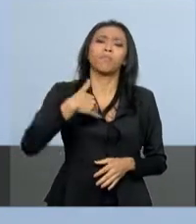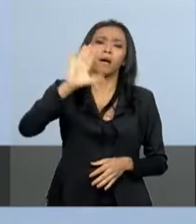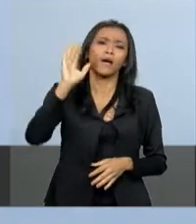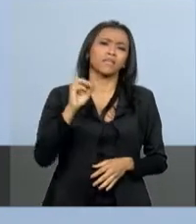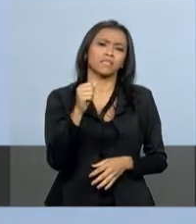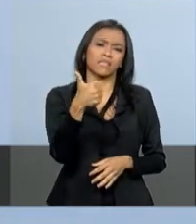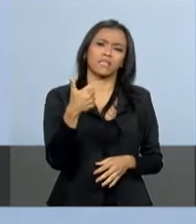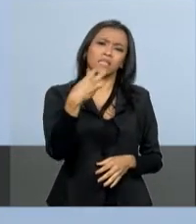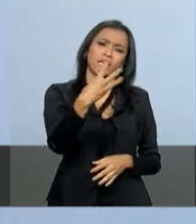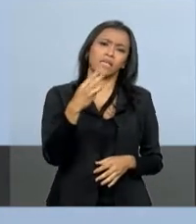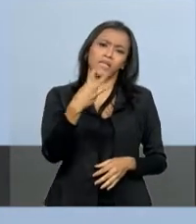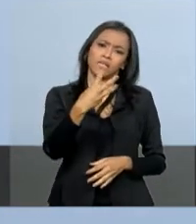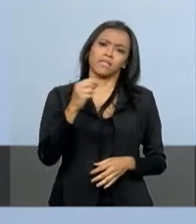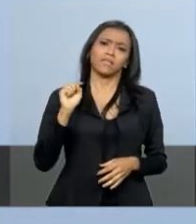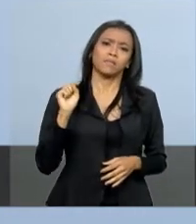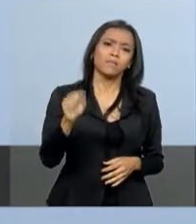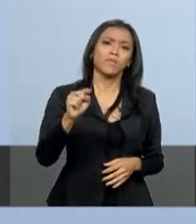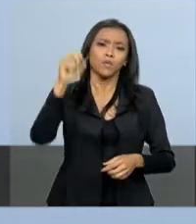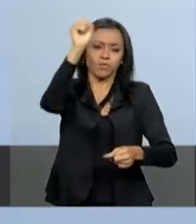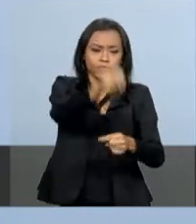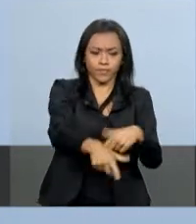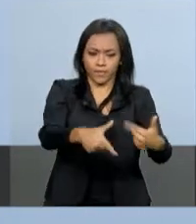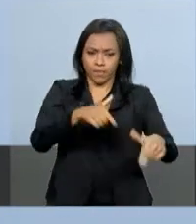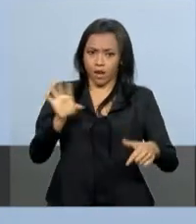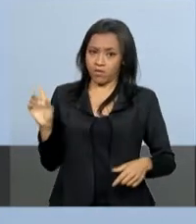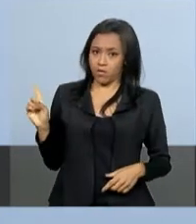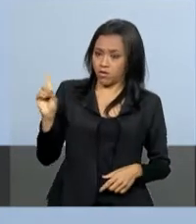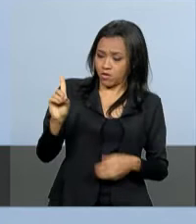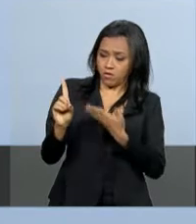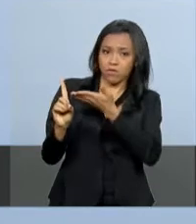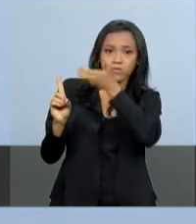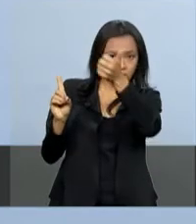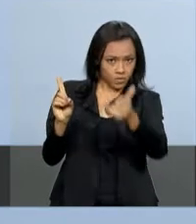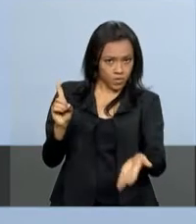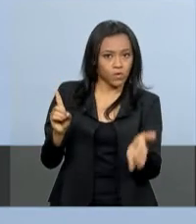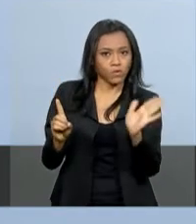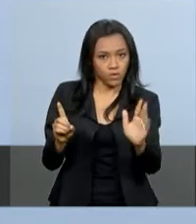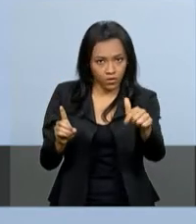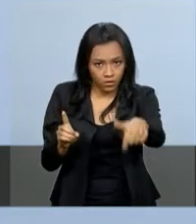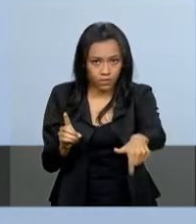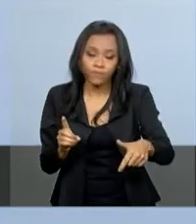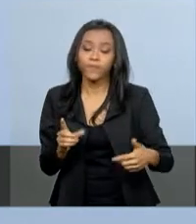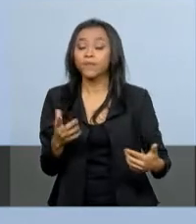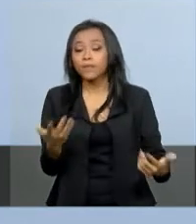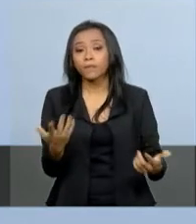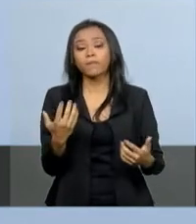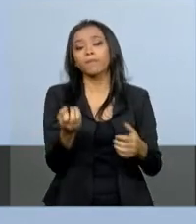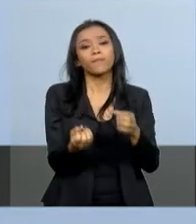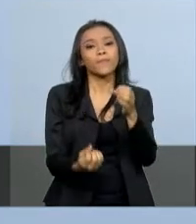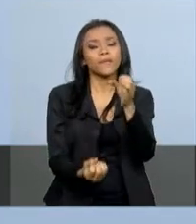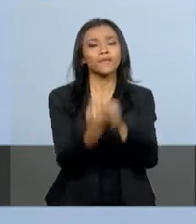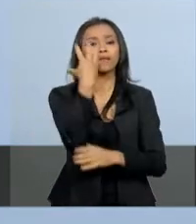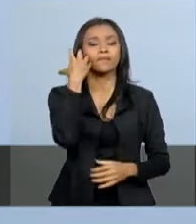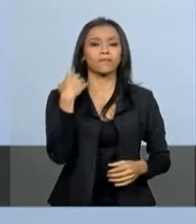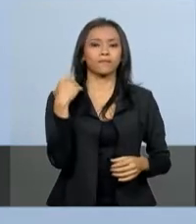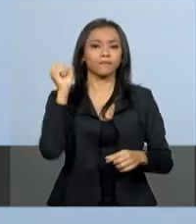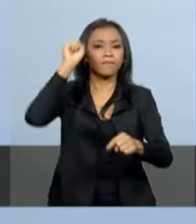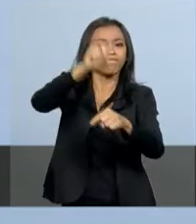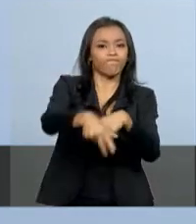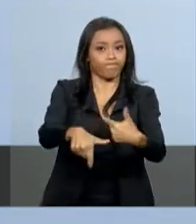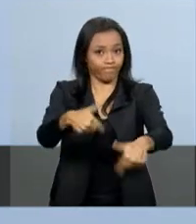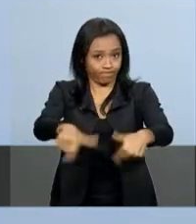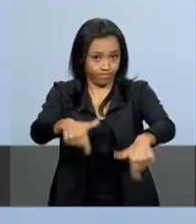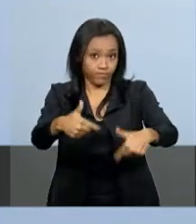acabou de me dizer o andré pepitone aliás a criação de empregos tem sido